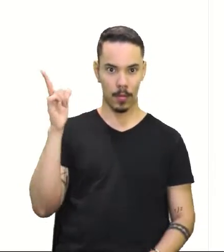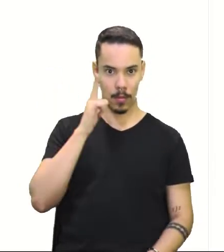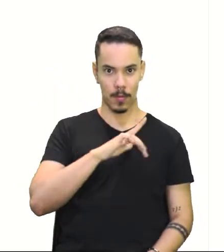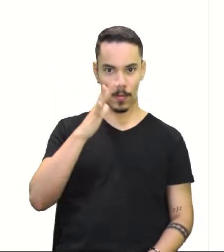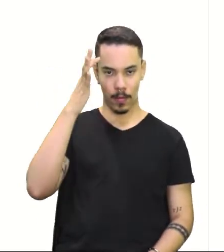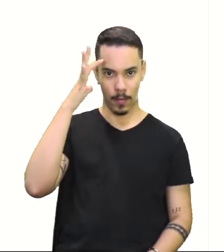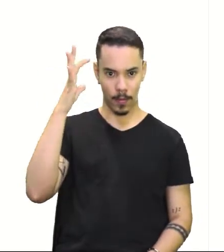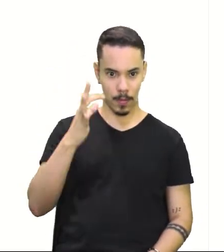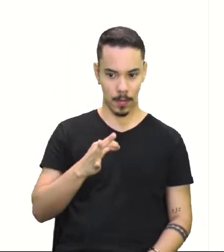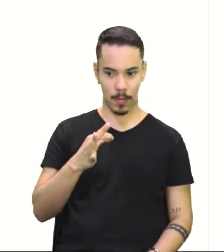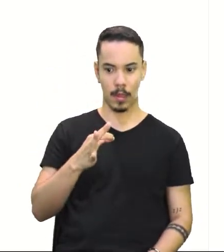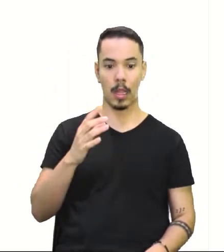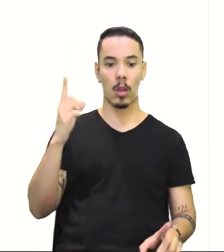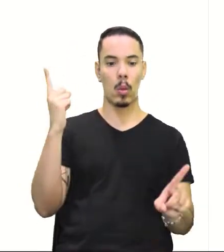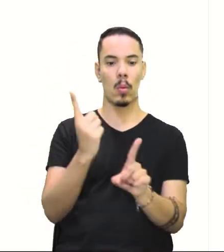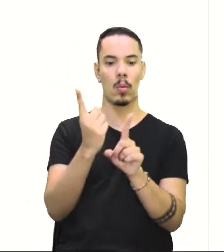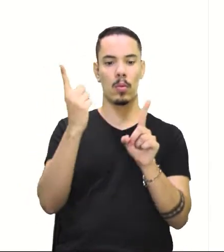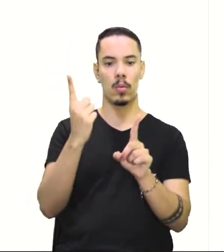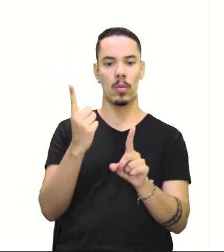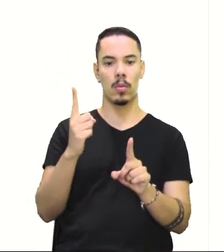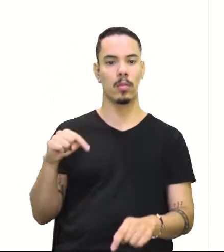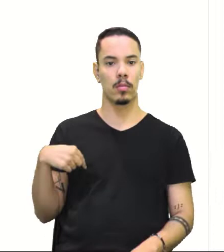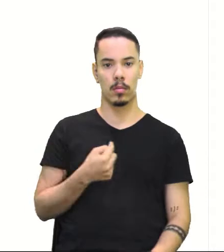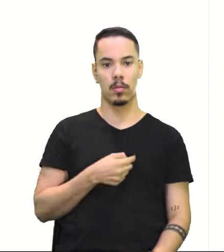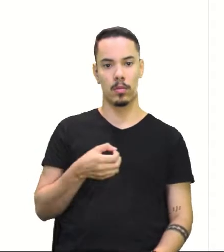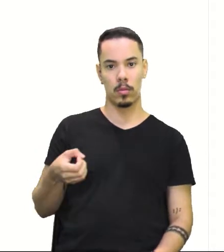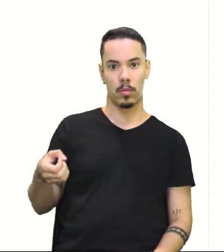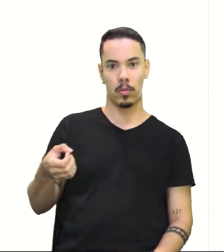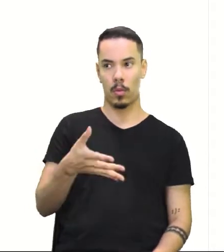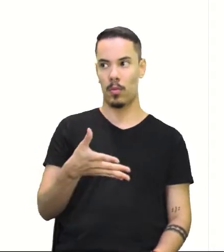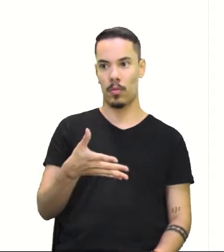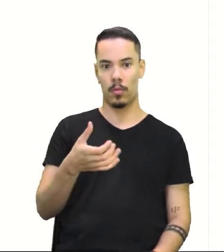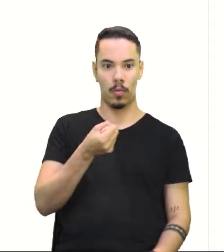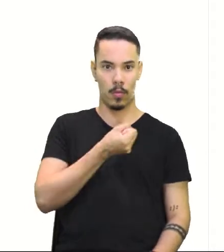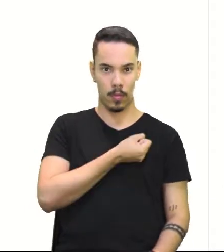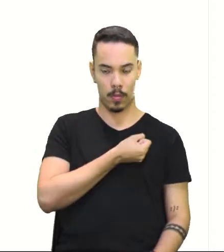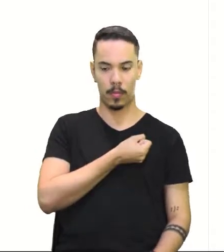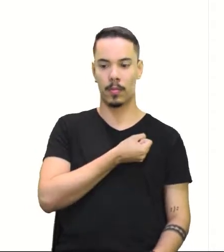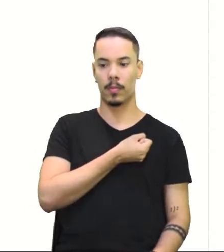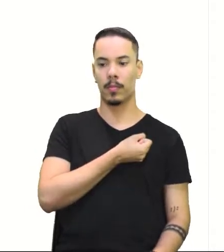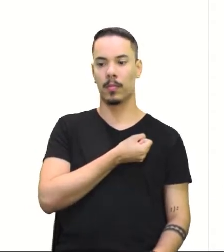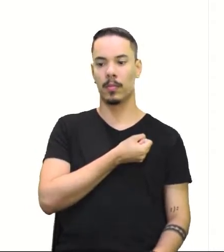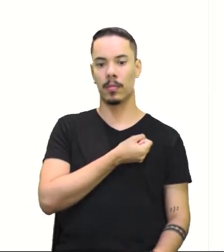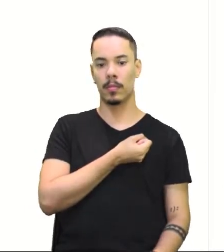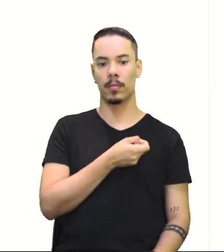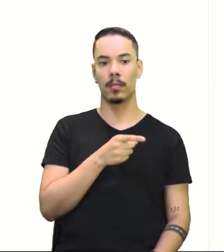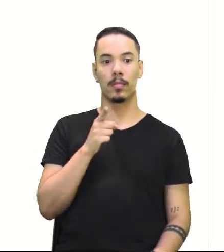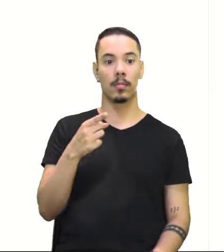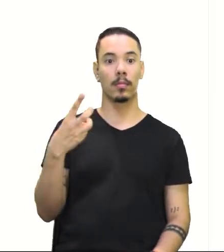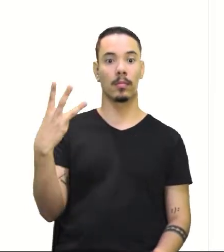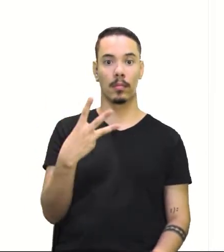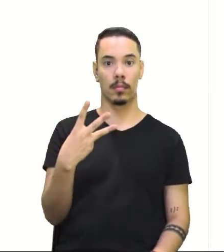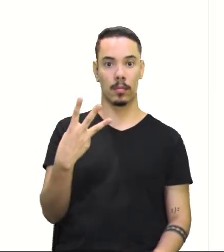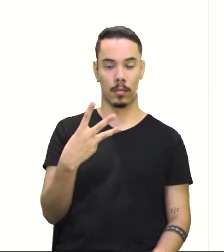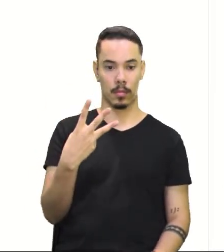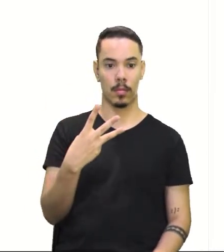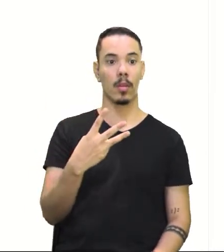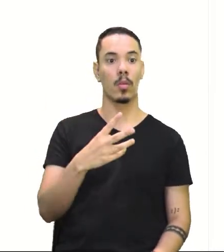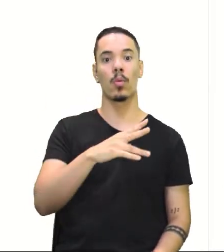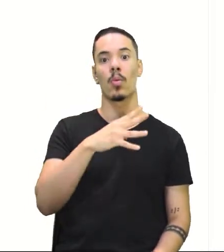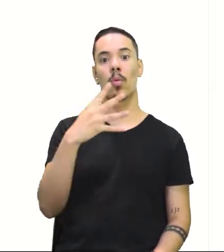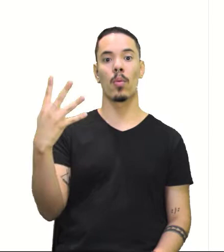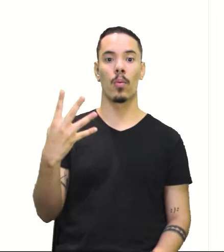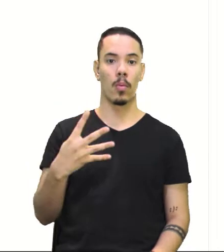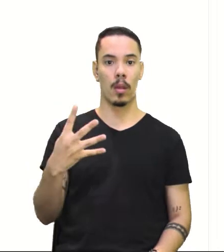então, encontrar o nosso novo termo. Beleza? Esse foi o terceiro passo, né? Isso. O quarto passo.